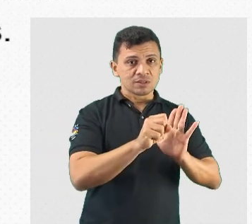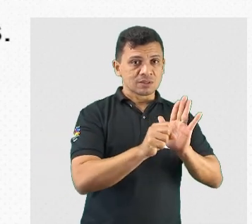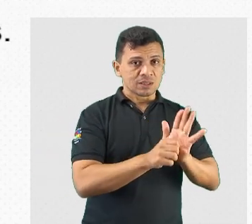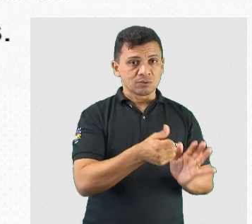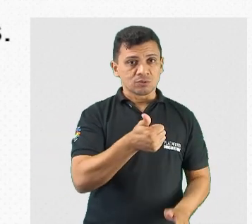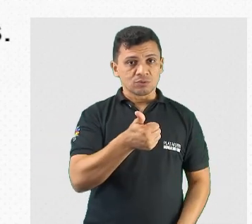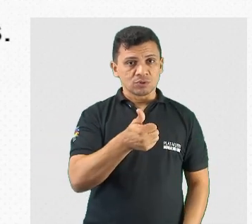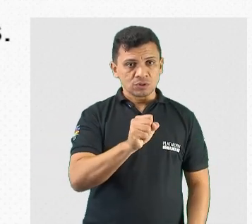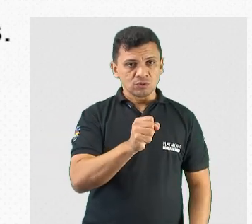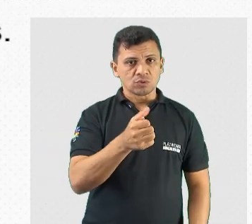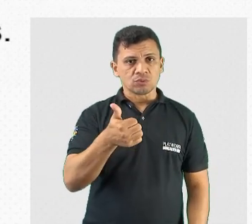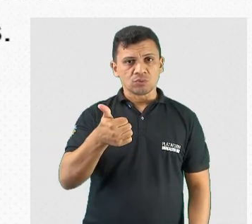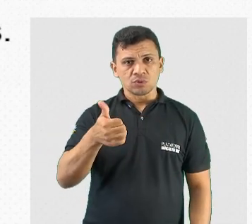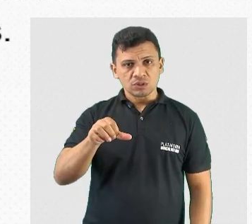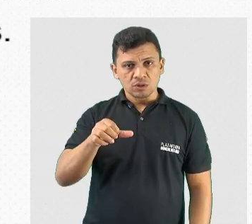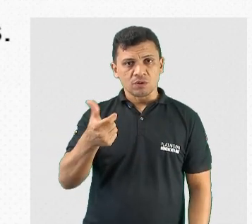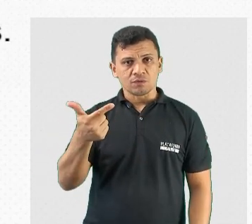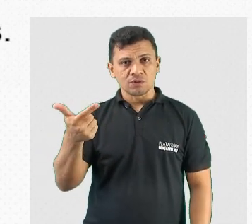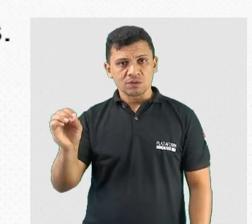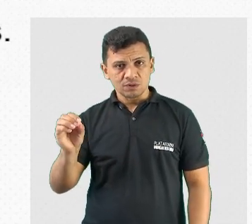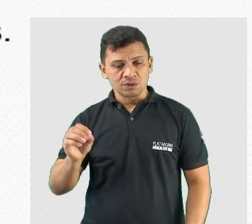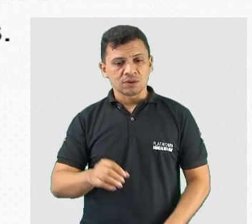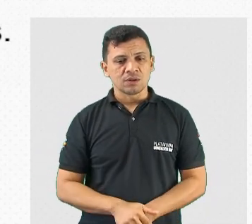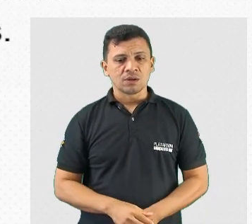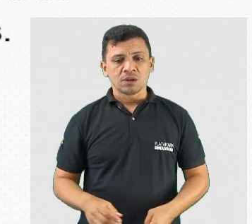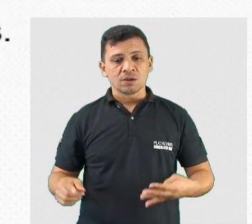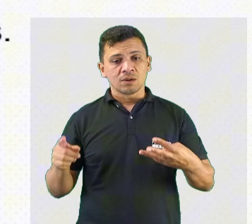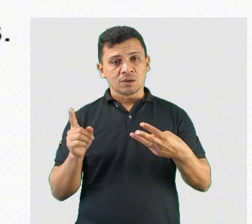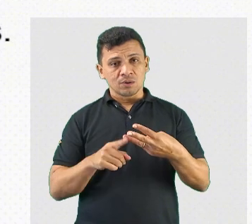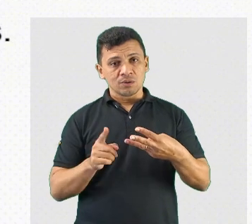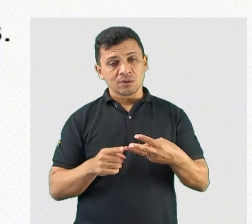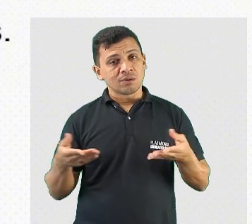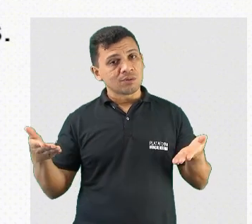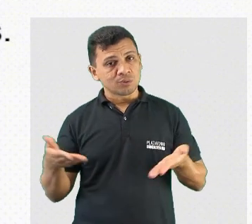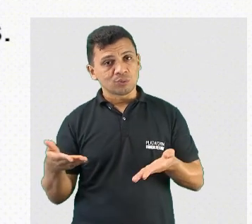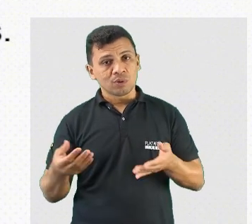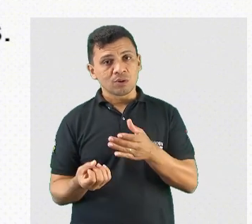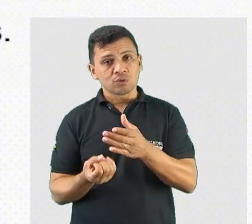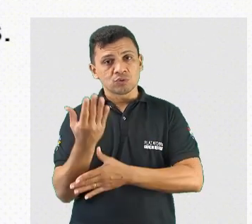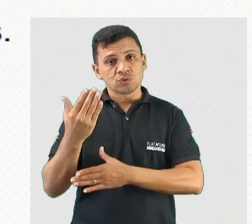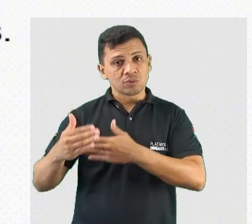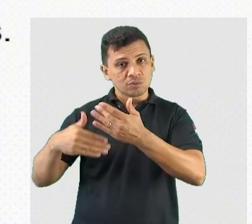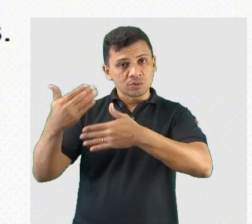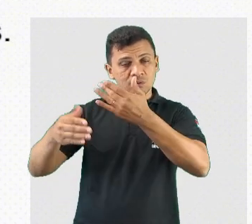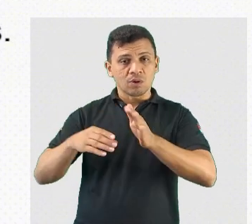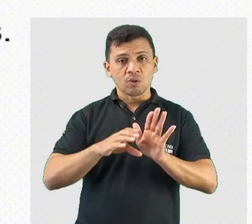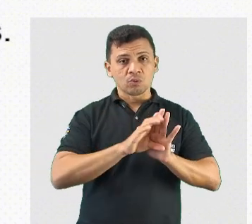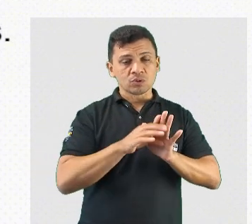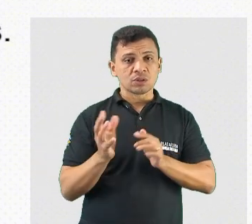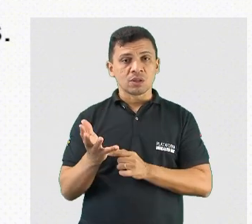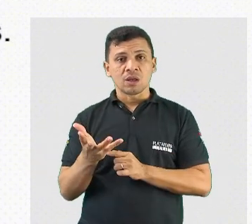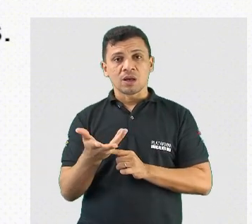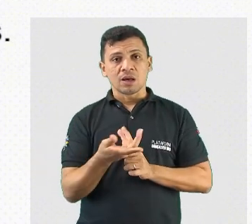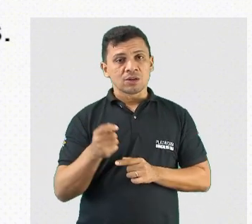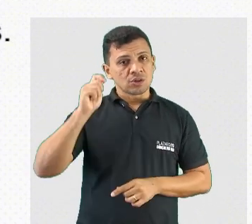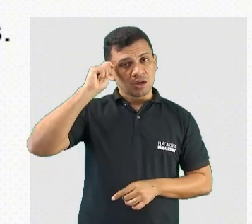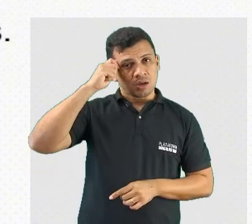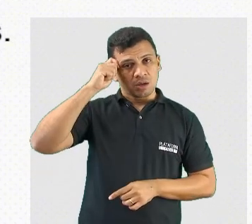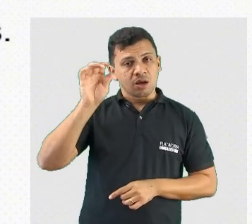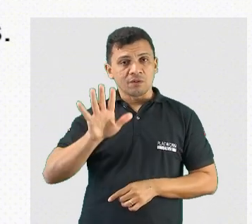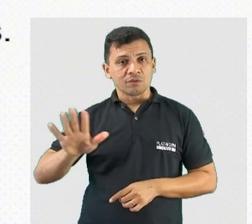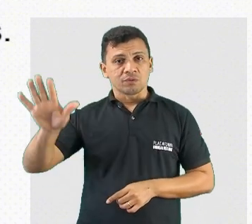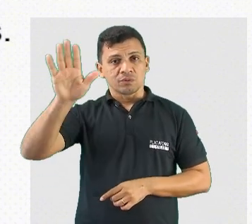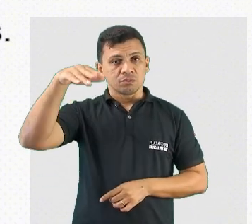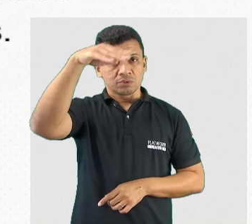XIX e XX. E o momento atual, que é um surgimento e desenvolvimento do conceito de arte afro-brasileira, século XX e